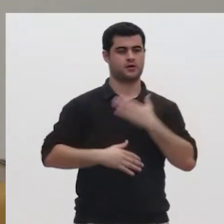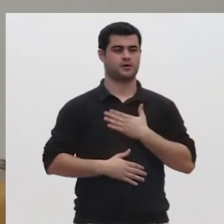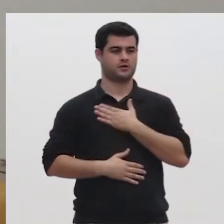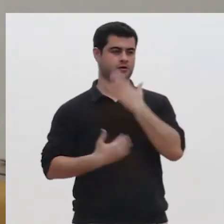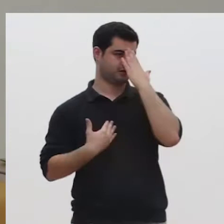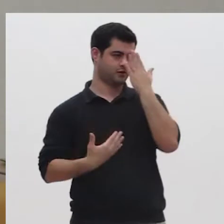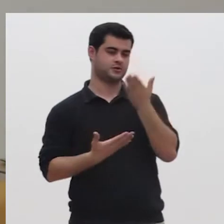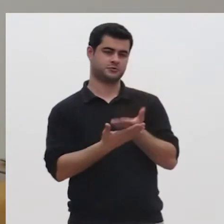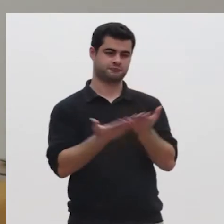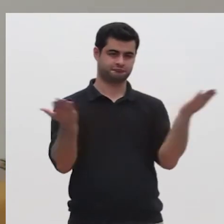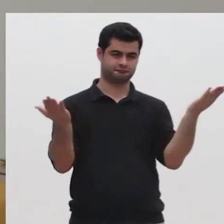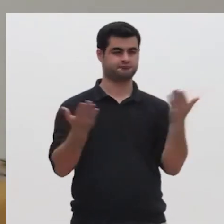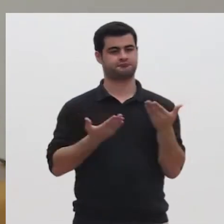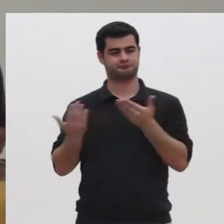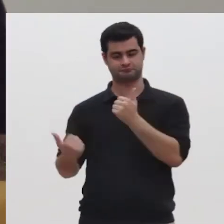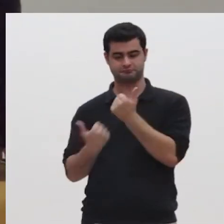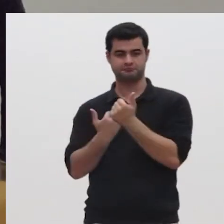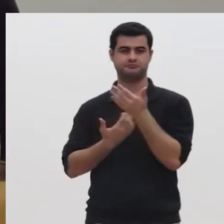aqui.